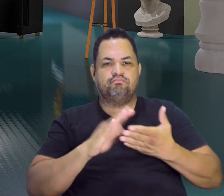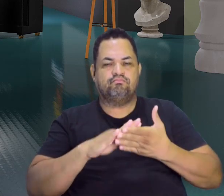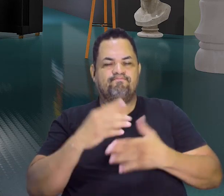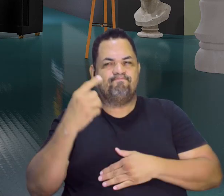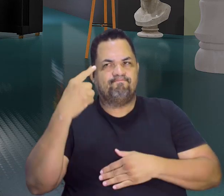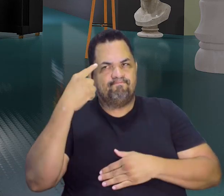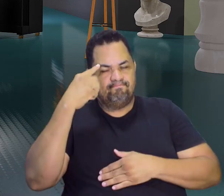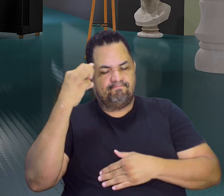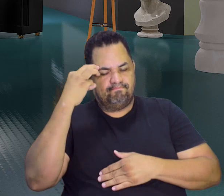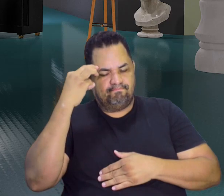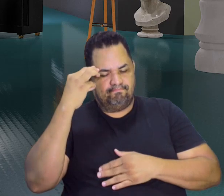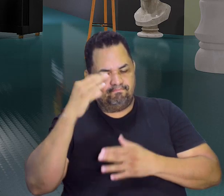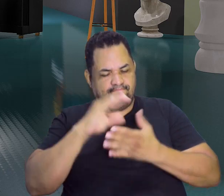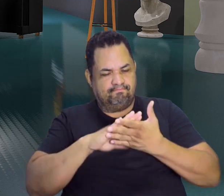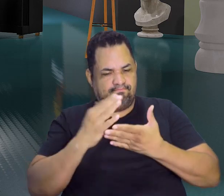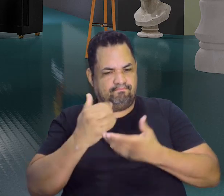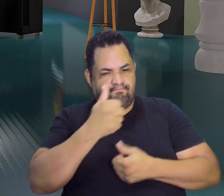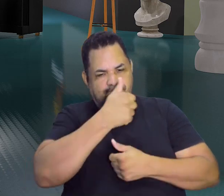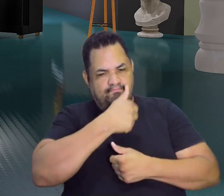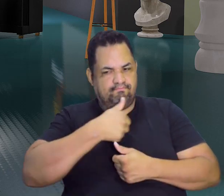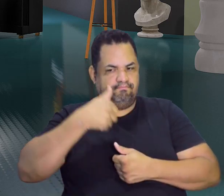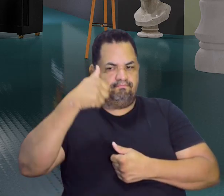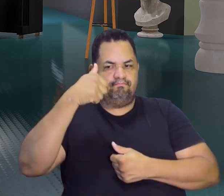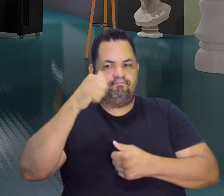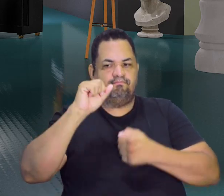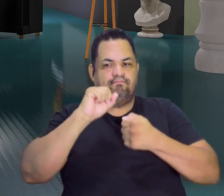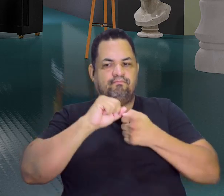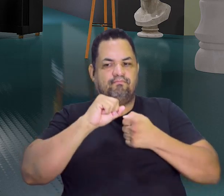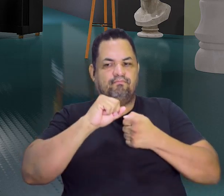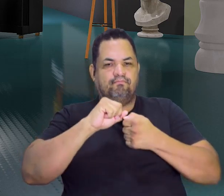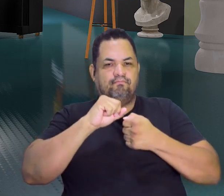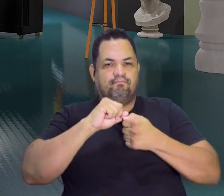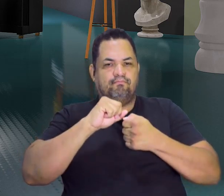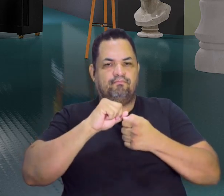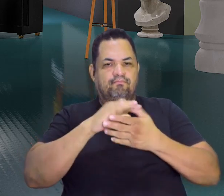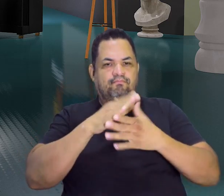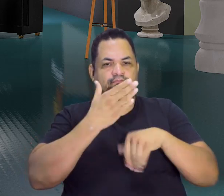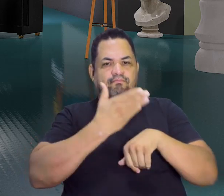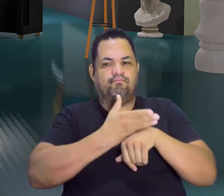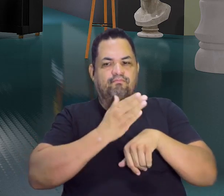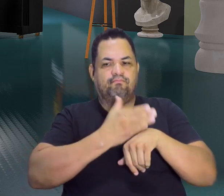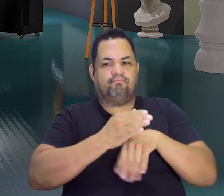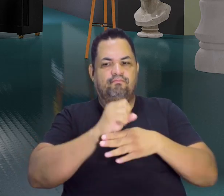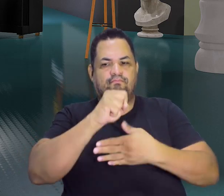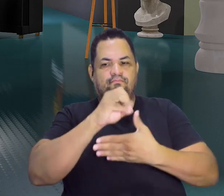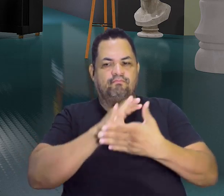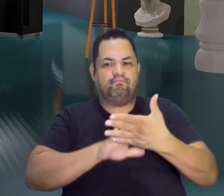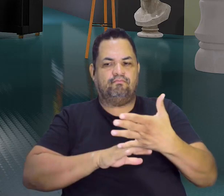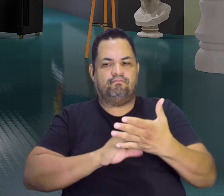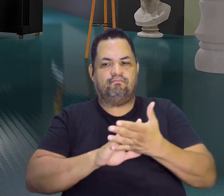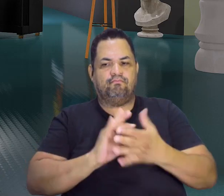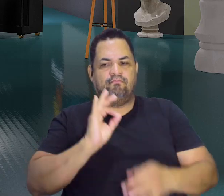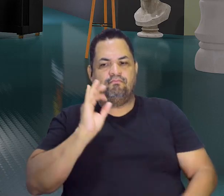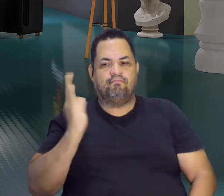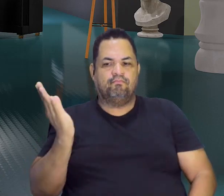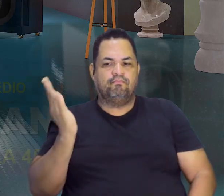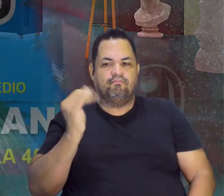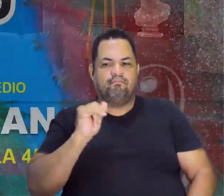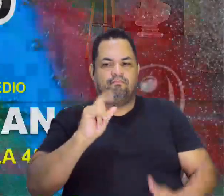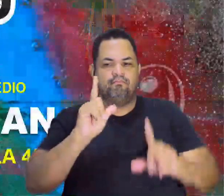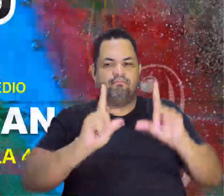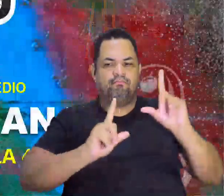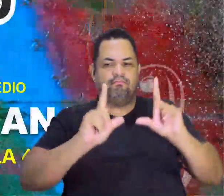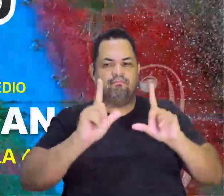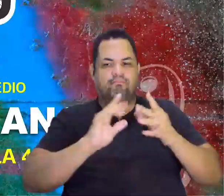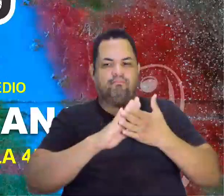mente assim bem ativa para fazer os exercícios, as atividades, as questões. Vamos para a tela lá